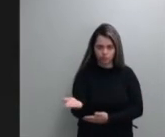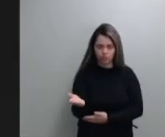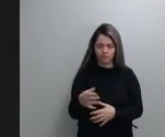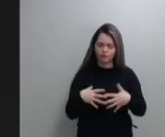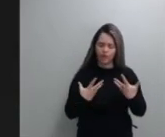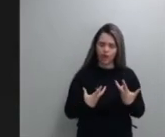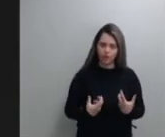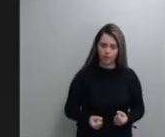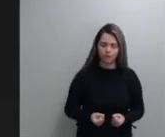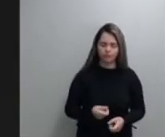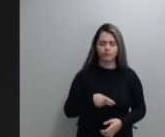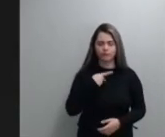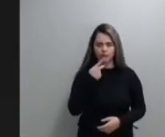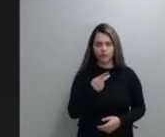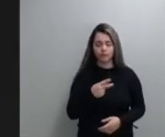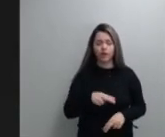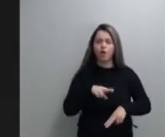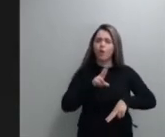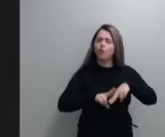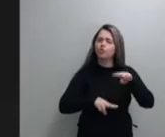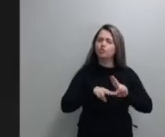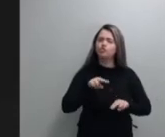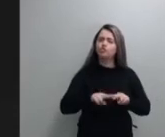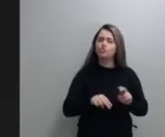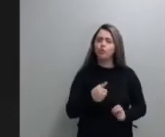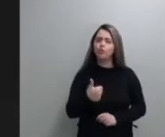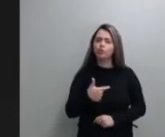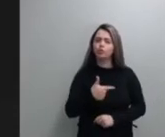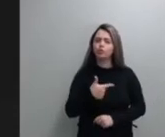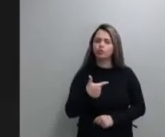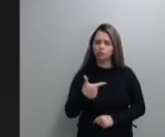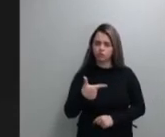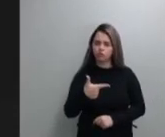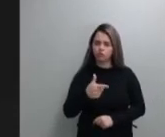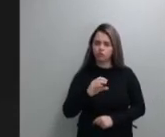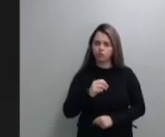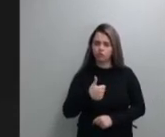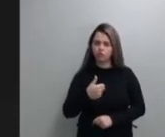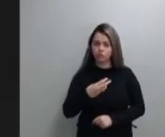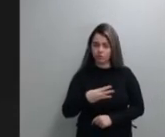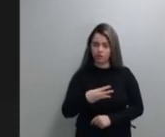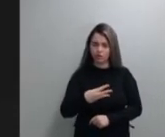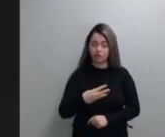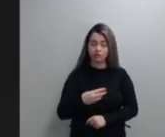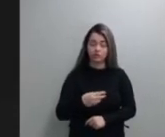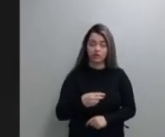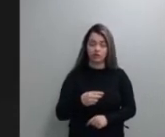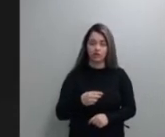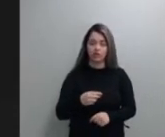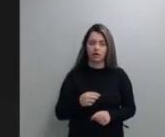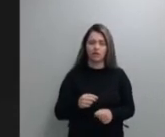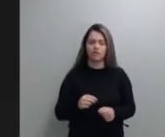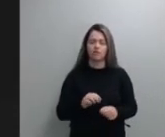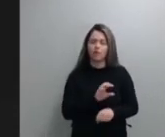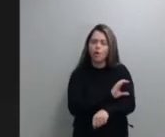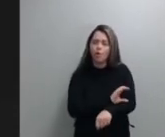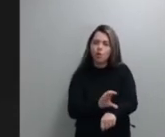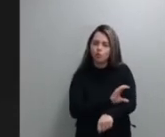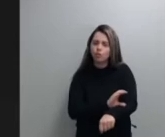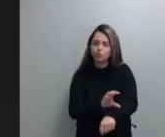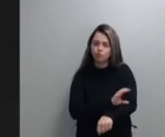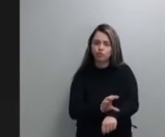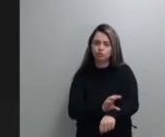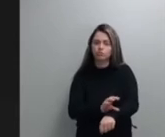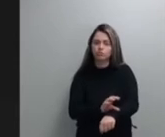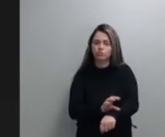2013, senhores ministros, foi publicado o edital inaugural desse concurso. O edital, quando publicado, não